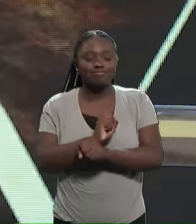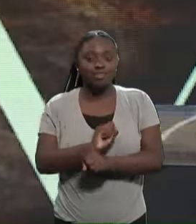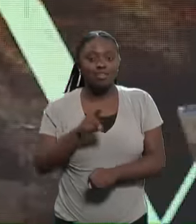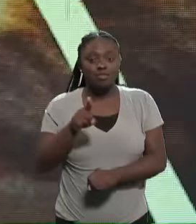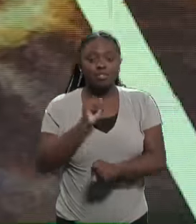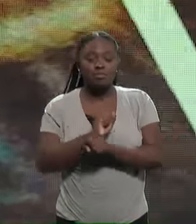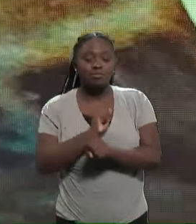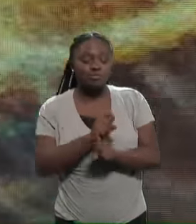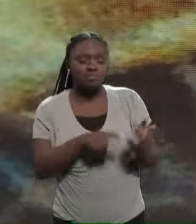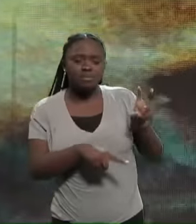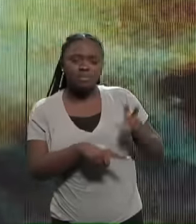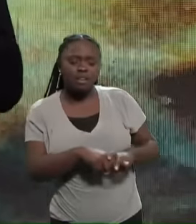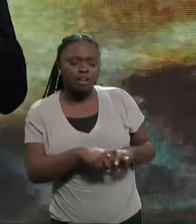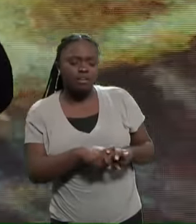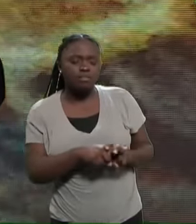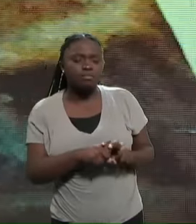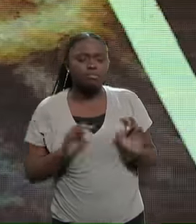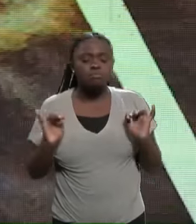assentado, comendo